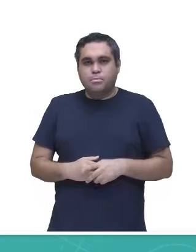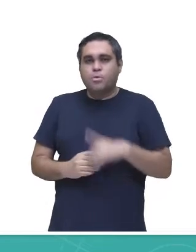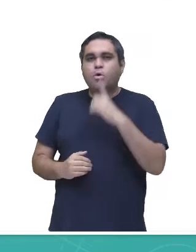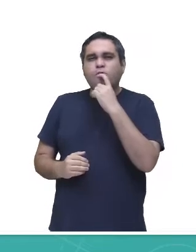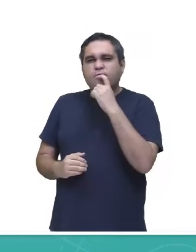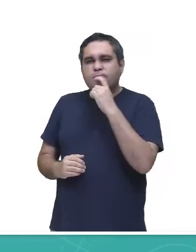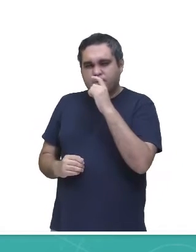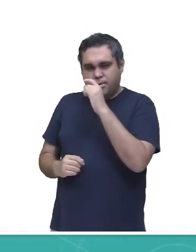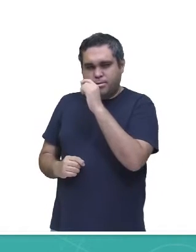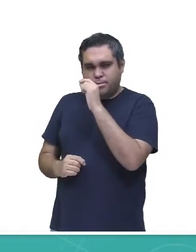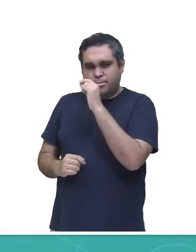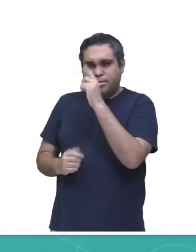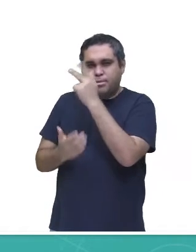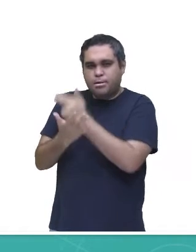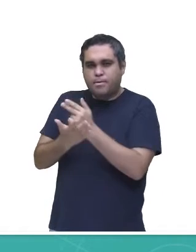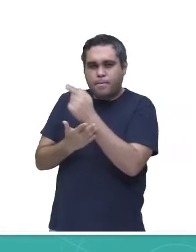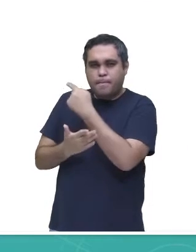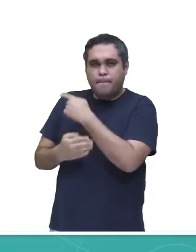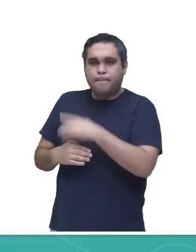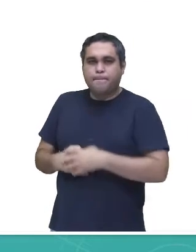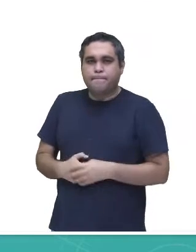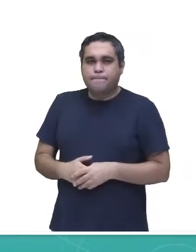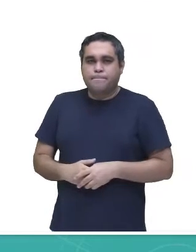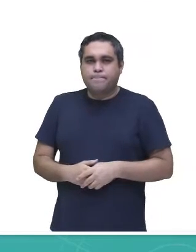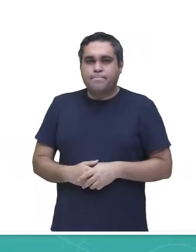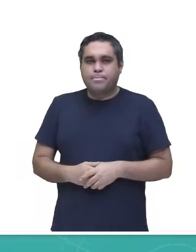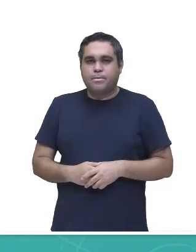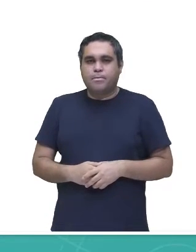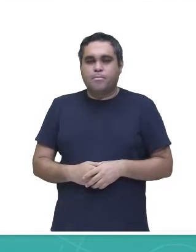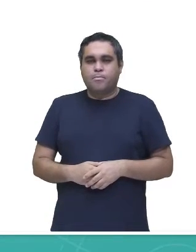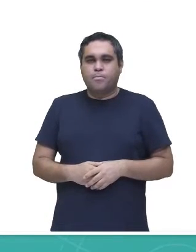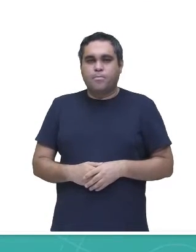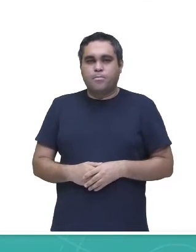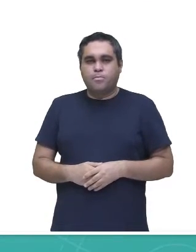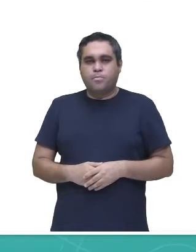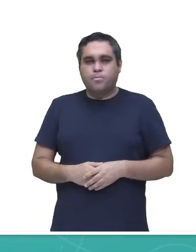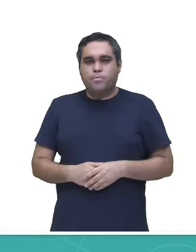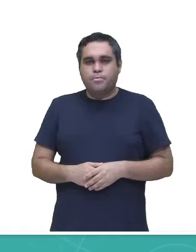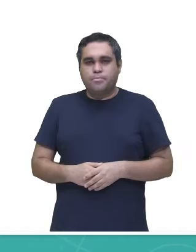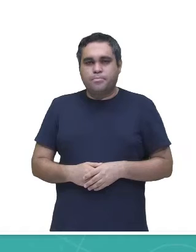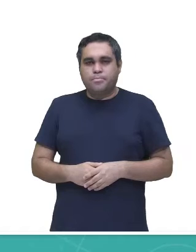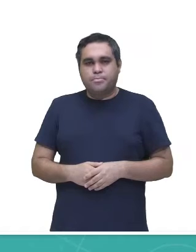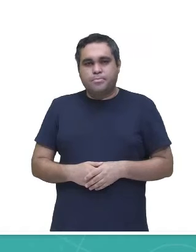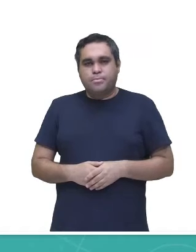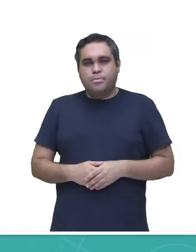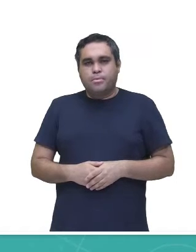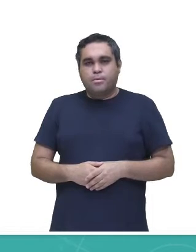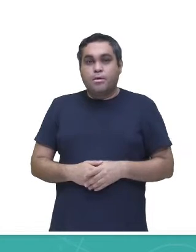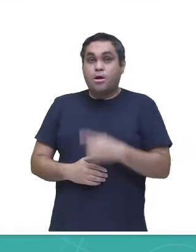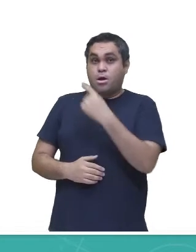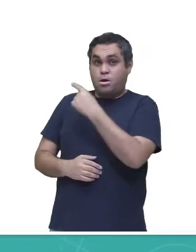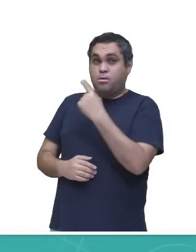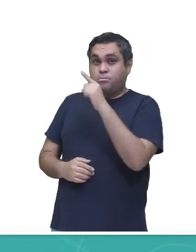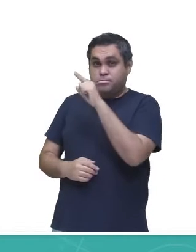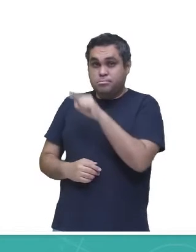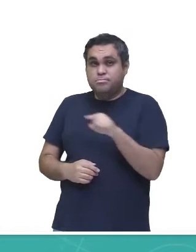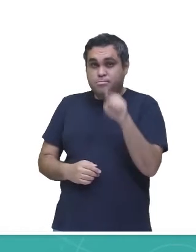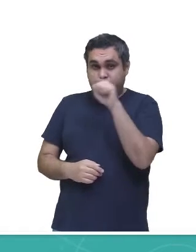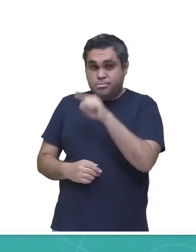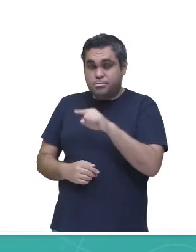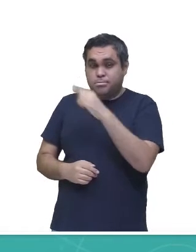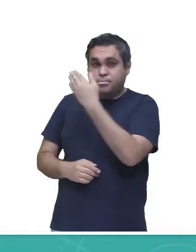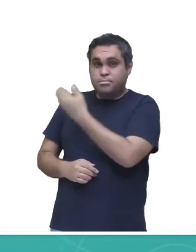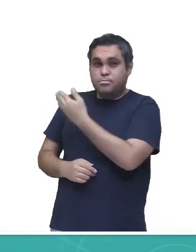vermelho. Essa vermelha acho que não vai aparecer muito não, acho que o amarelo fica melhor. Essa que está aqui enrolada, né? E ela vai